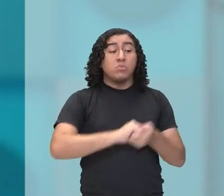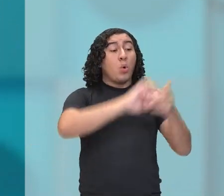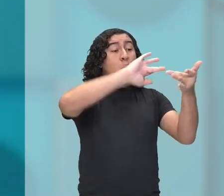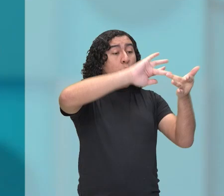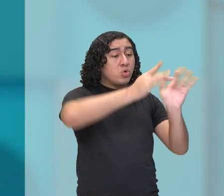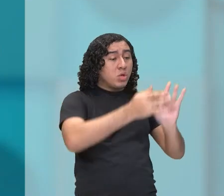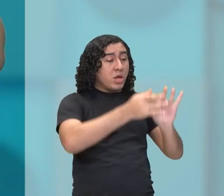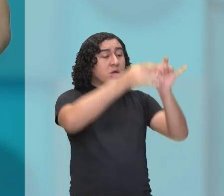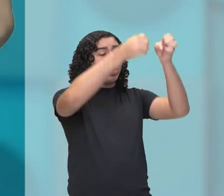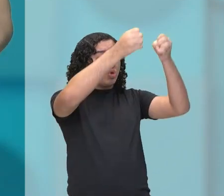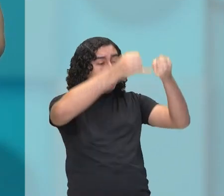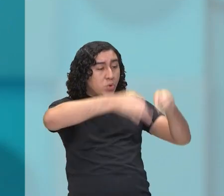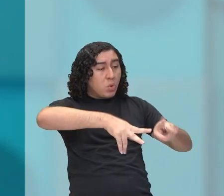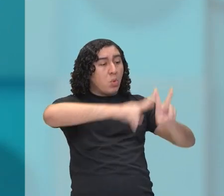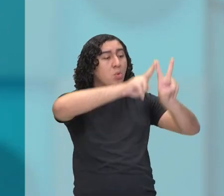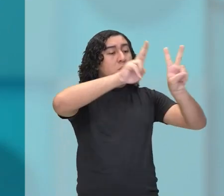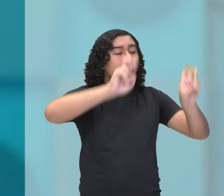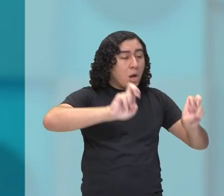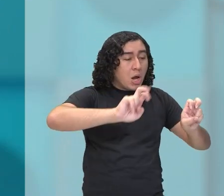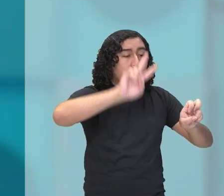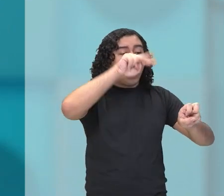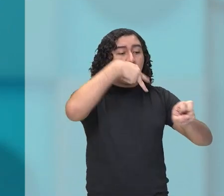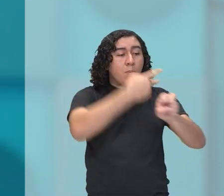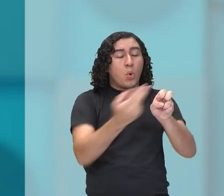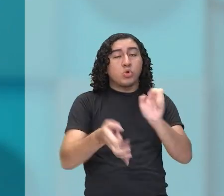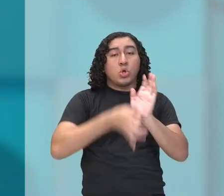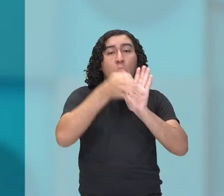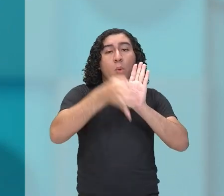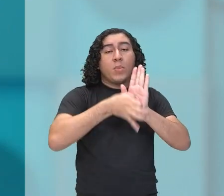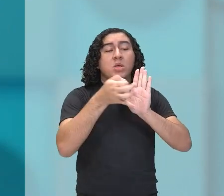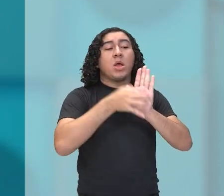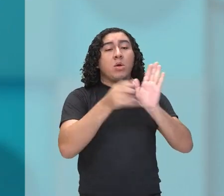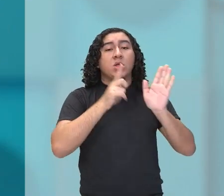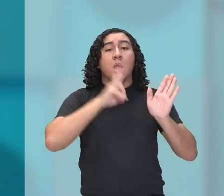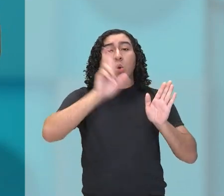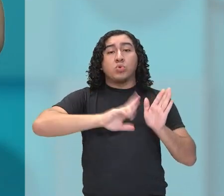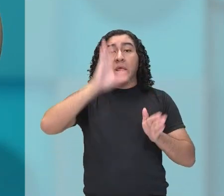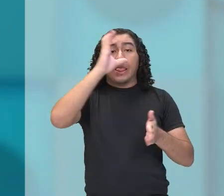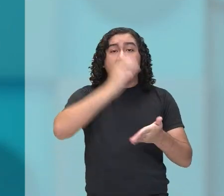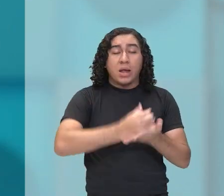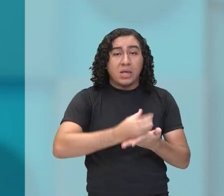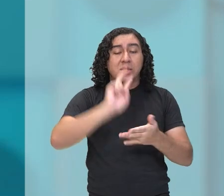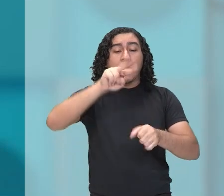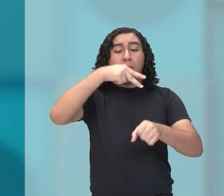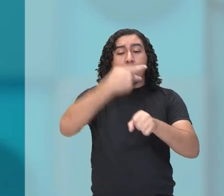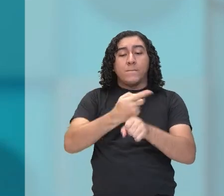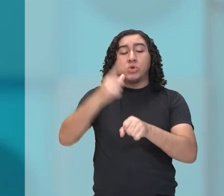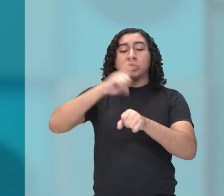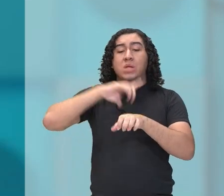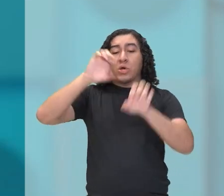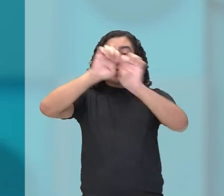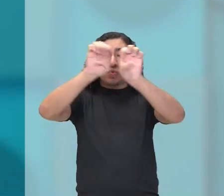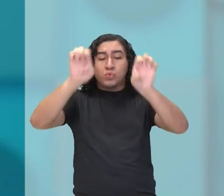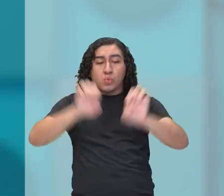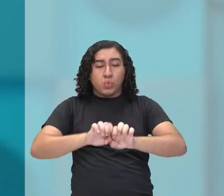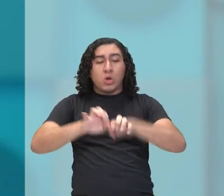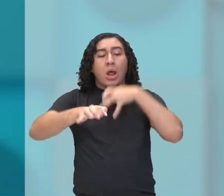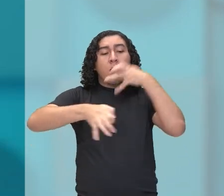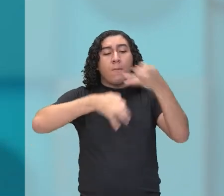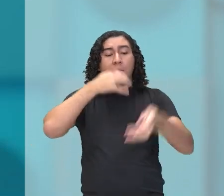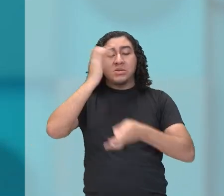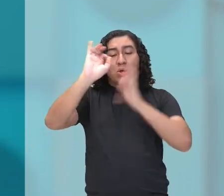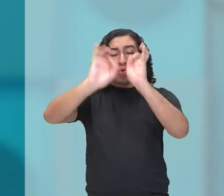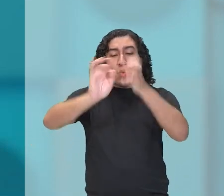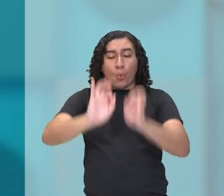Contextualizou apresentando o tema, emitiu a sua opinião por meio ali da tese, depois construiu a argumentação